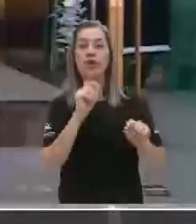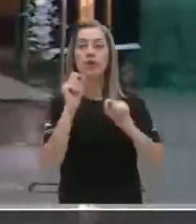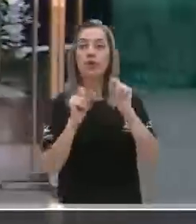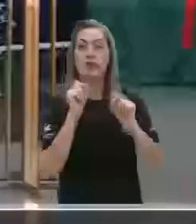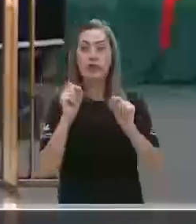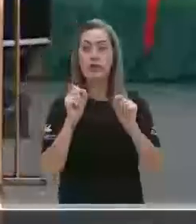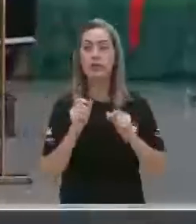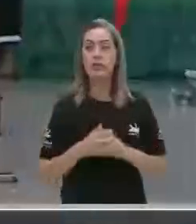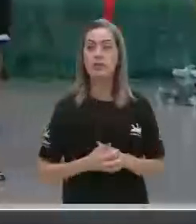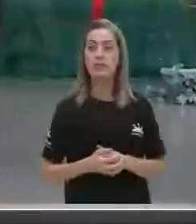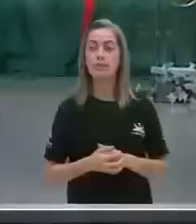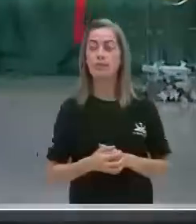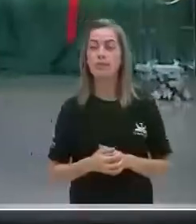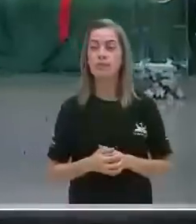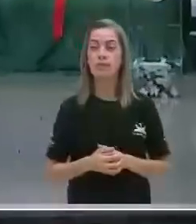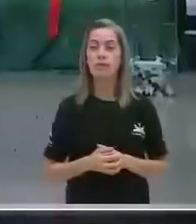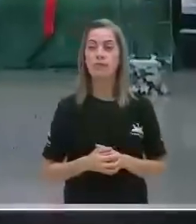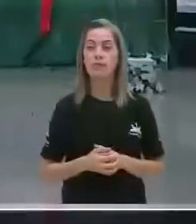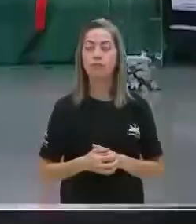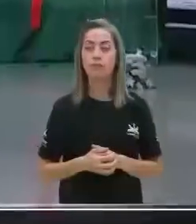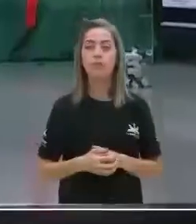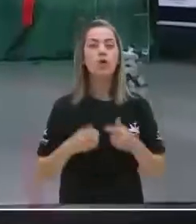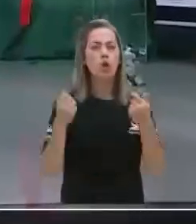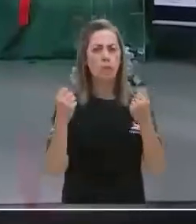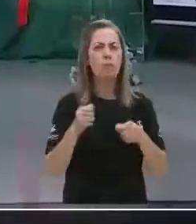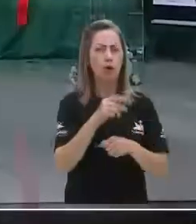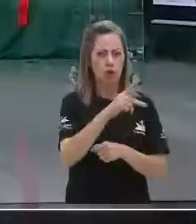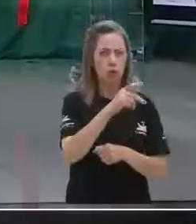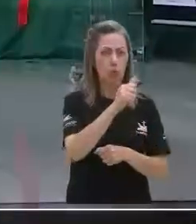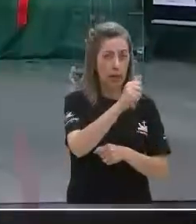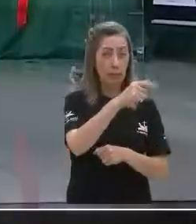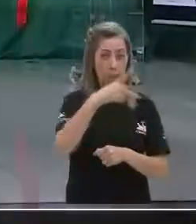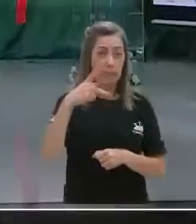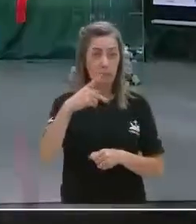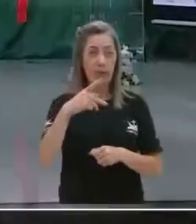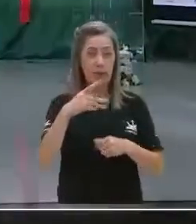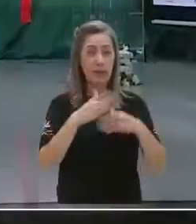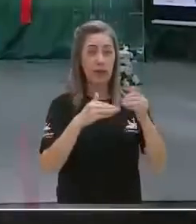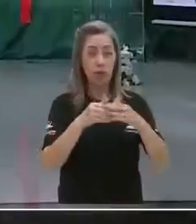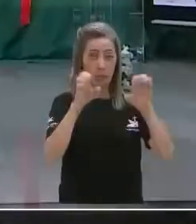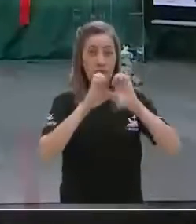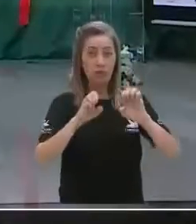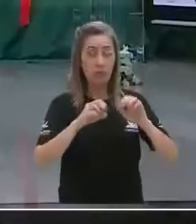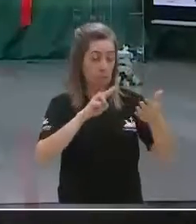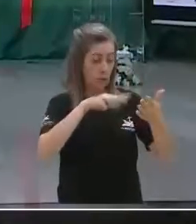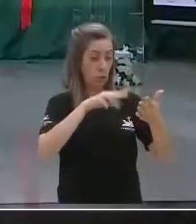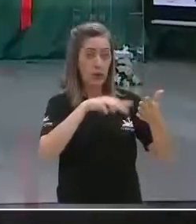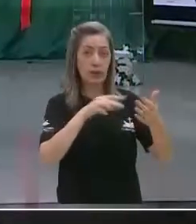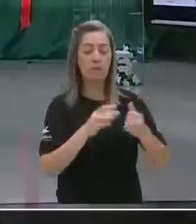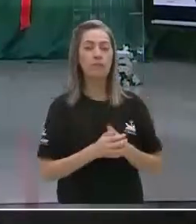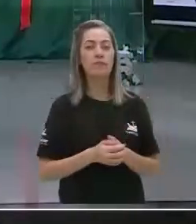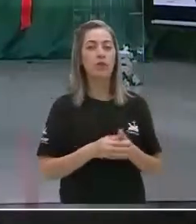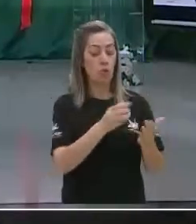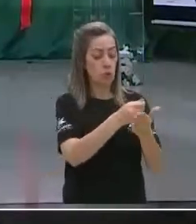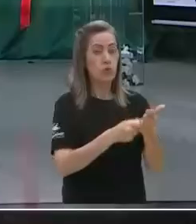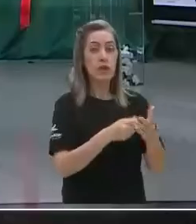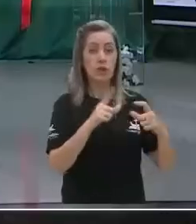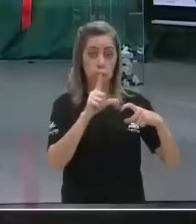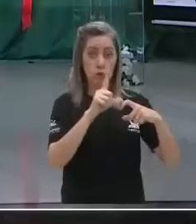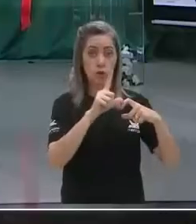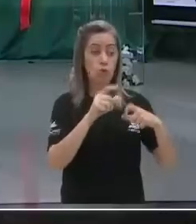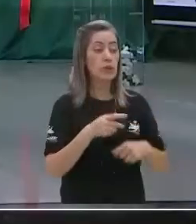está em casa pode abrir o aplicativo da obra Evangelizar. O texto de Lucas diz: